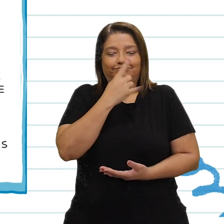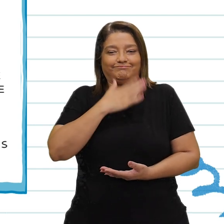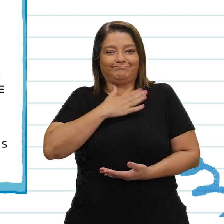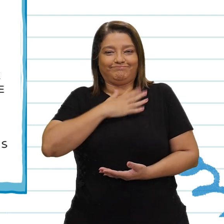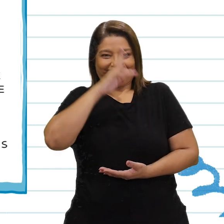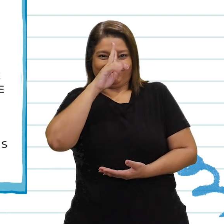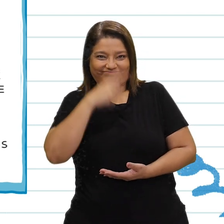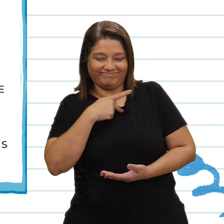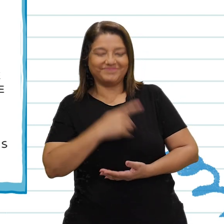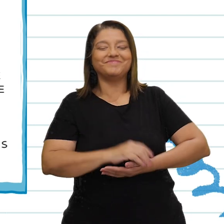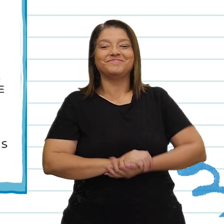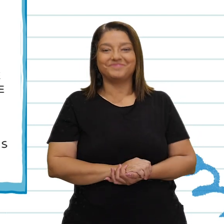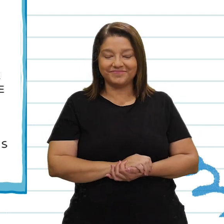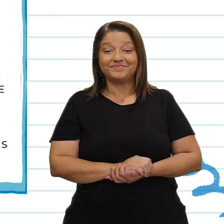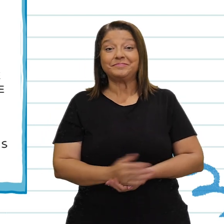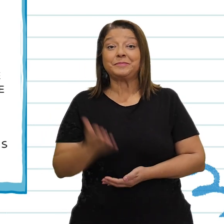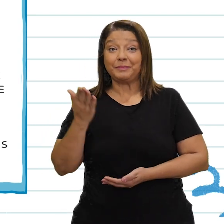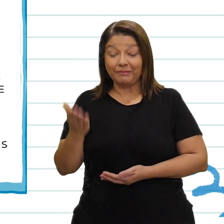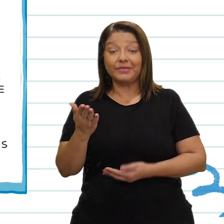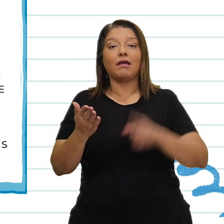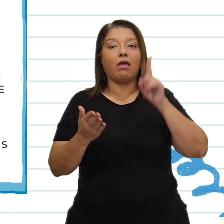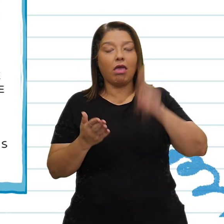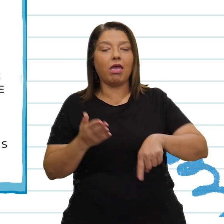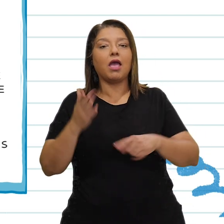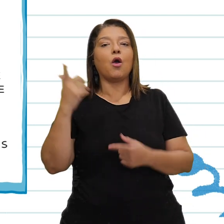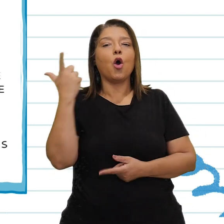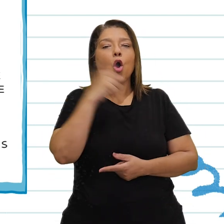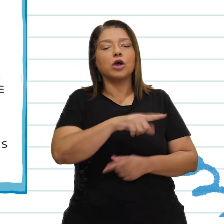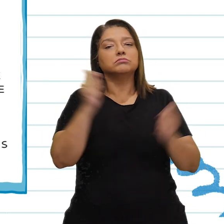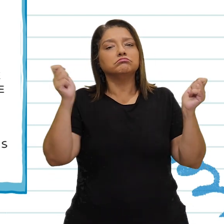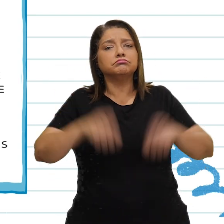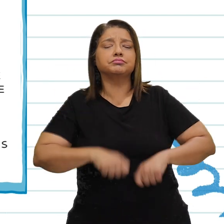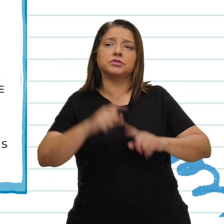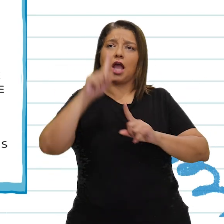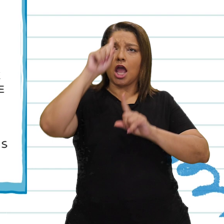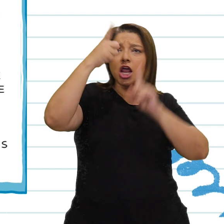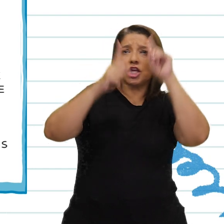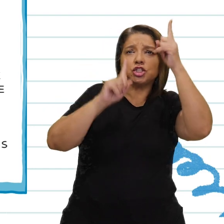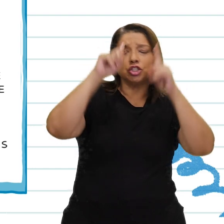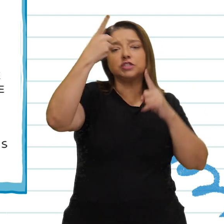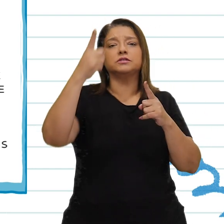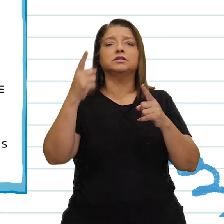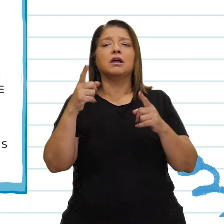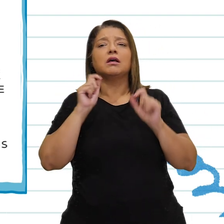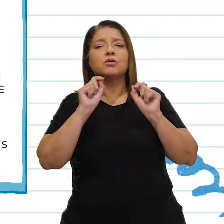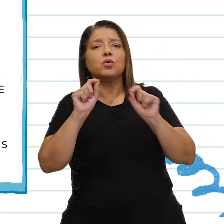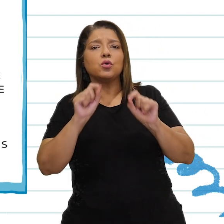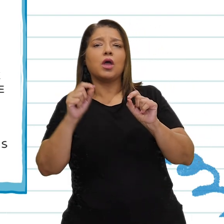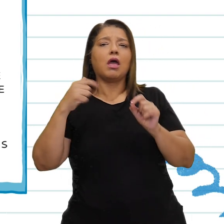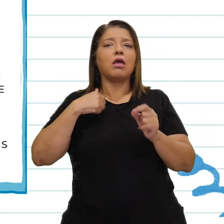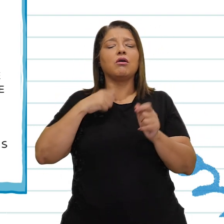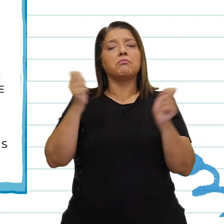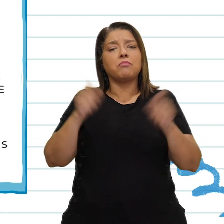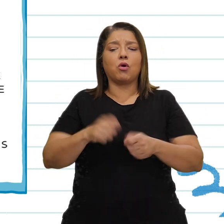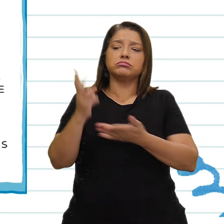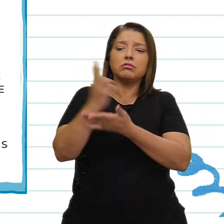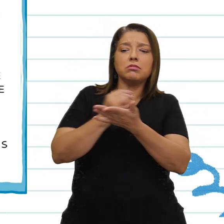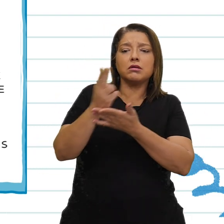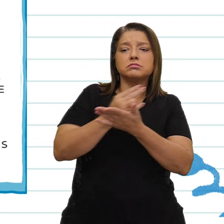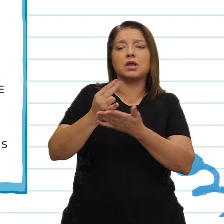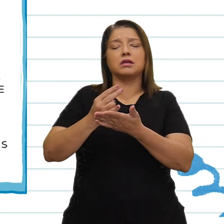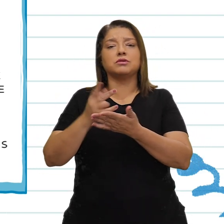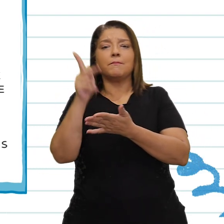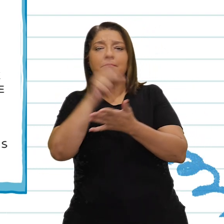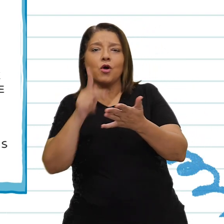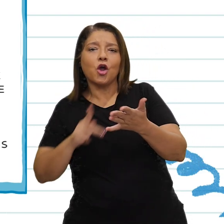para expressar e fruir a criatividade, servindo como um espaço fértil para desenhos,